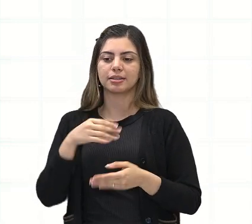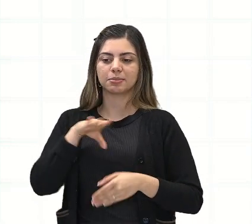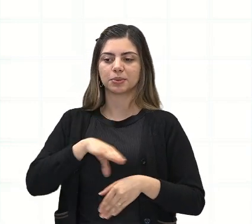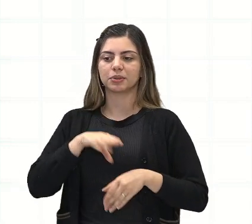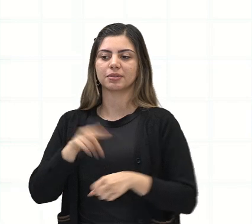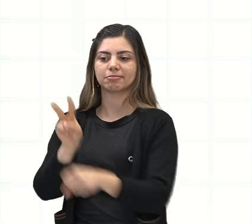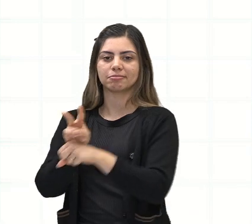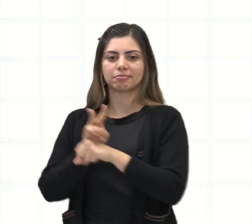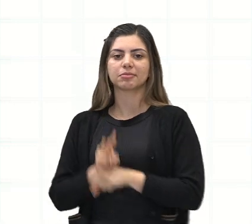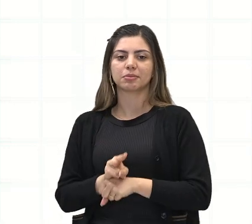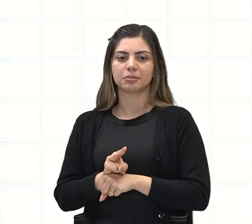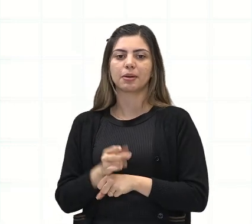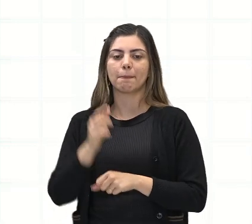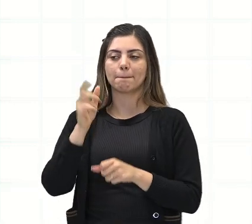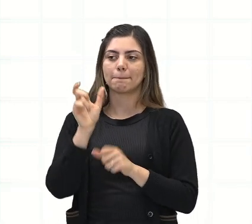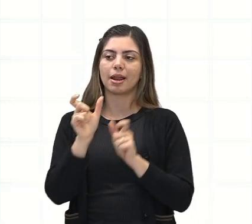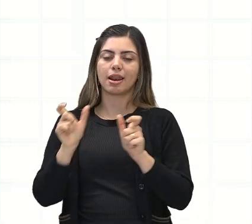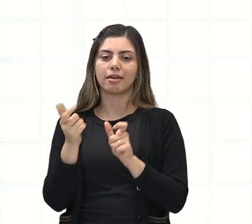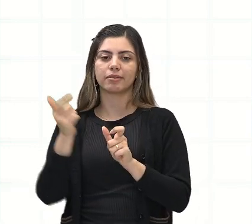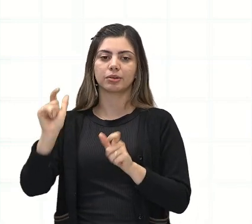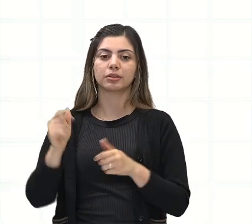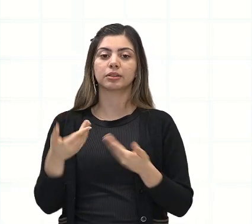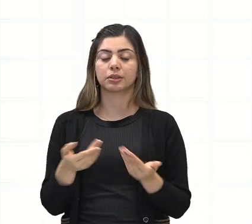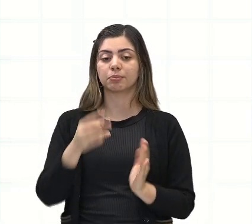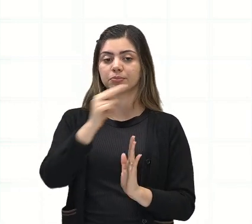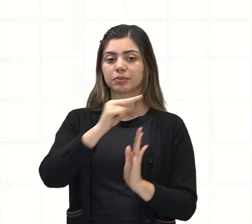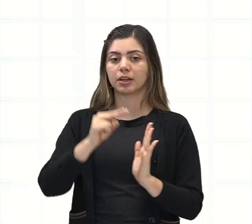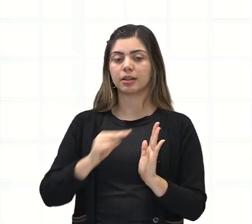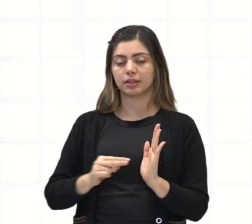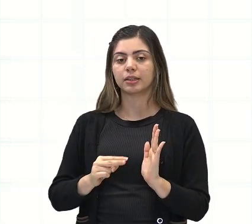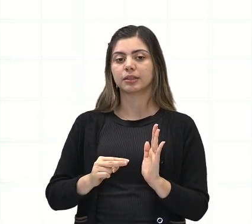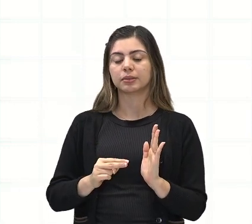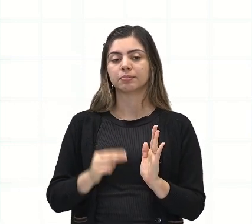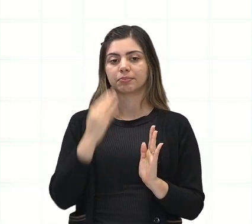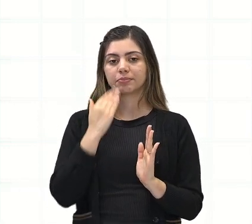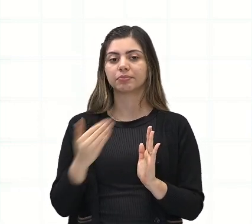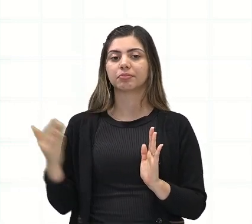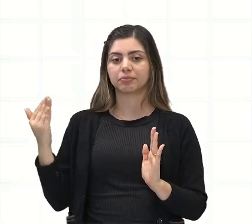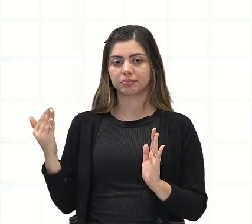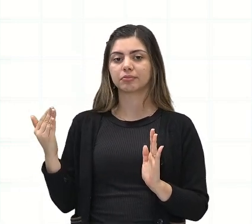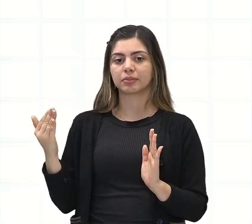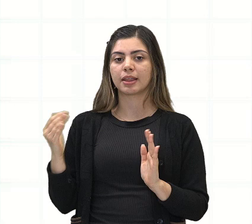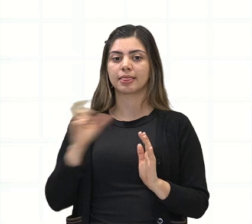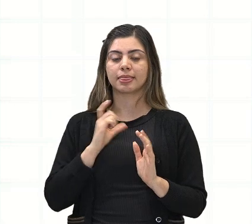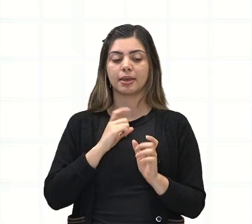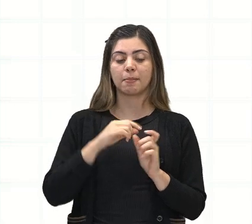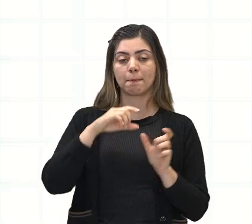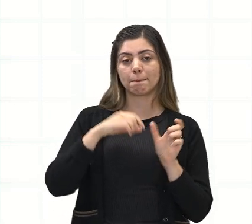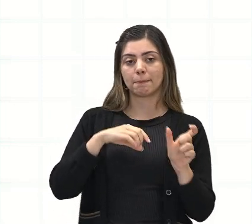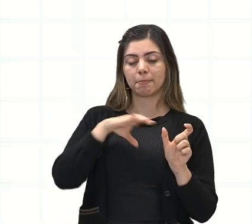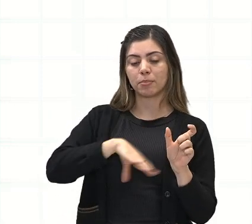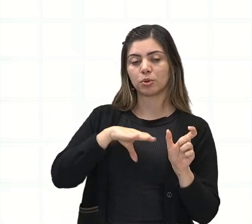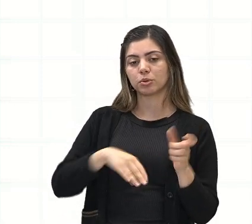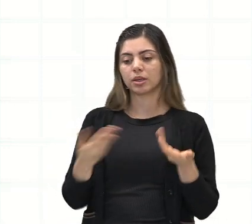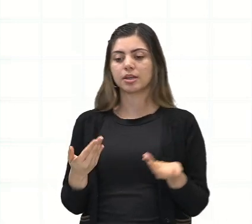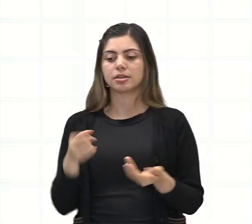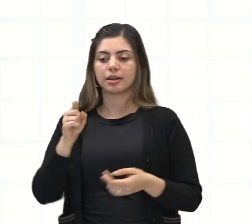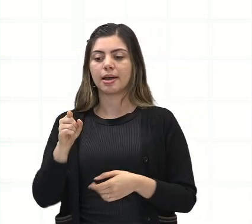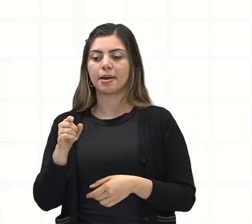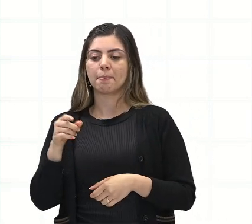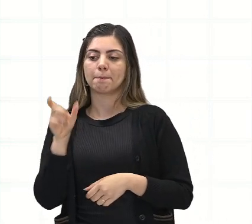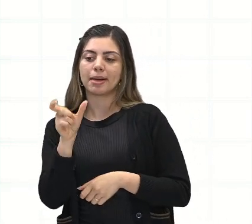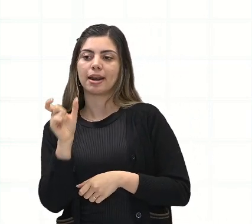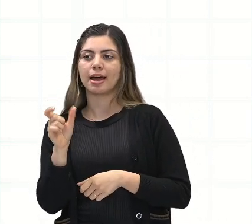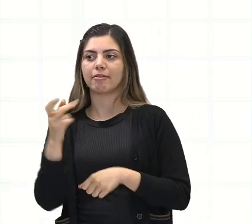português. A letra da música diz o seguinte: venha provar meu brunch, saiba que eu tenho approach, na hora do